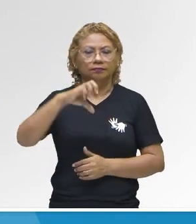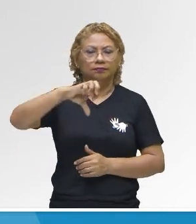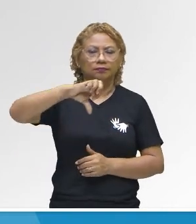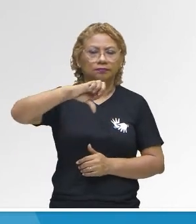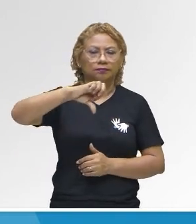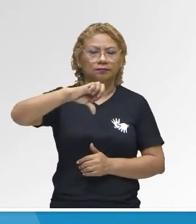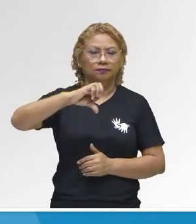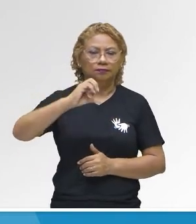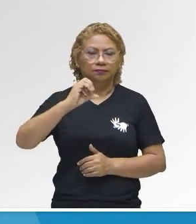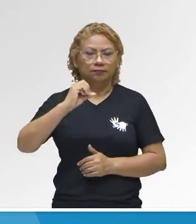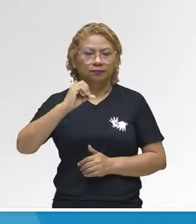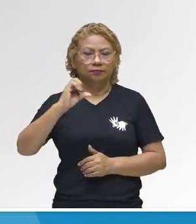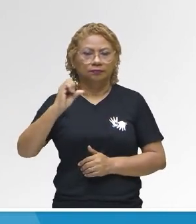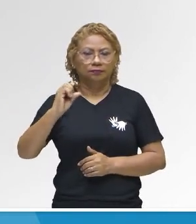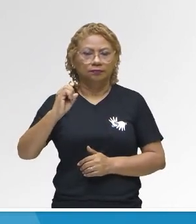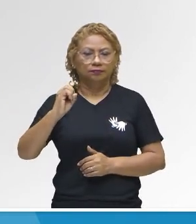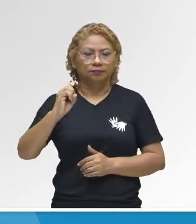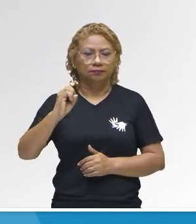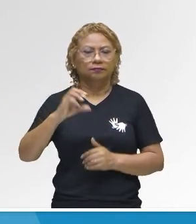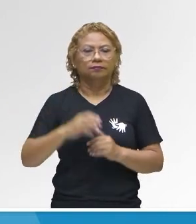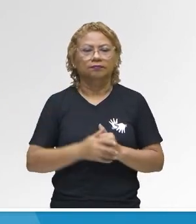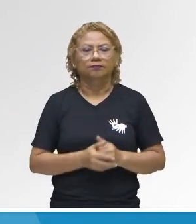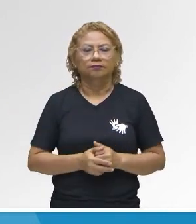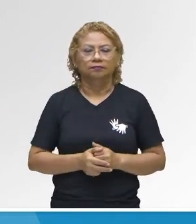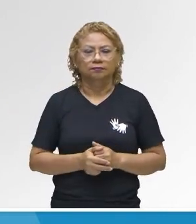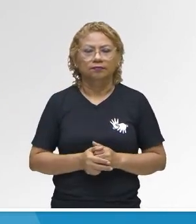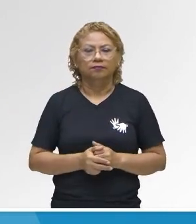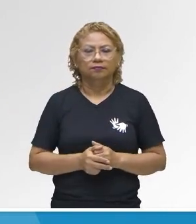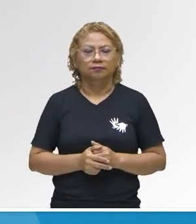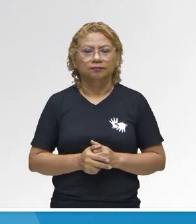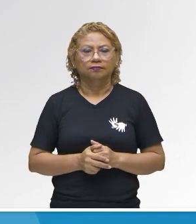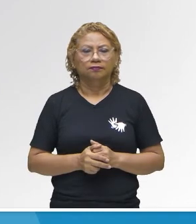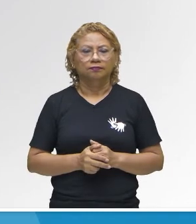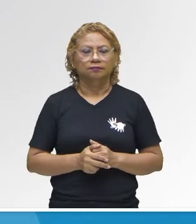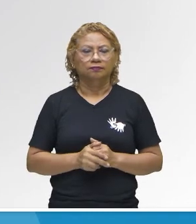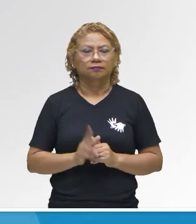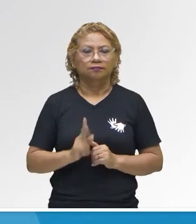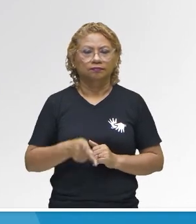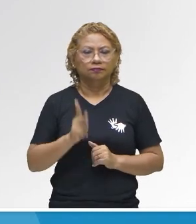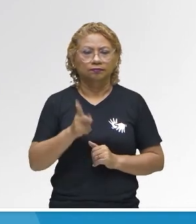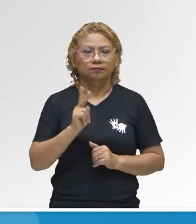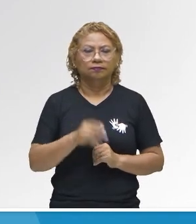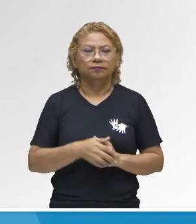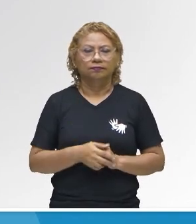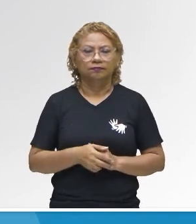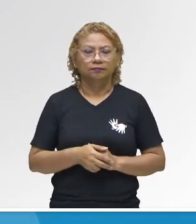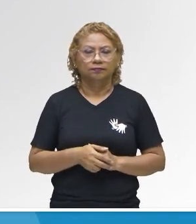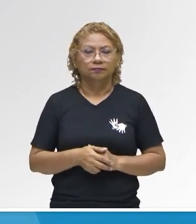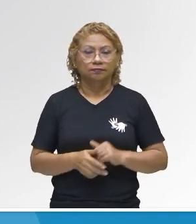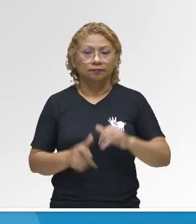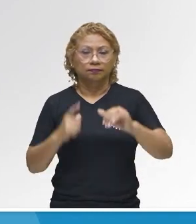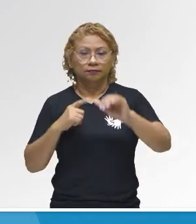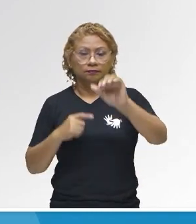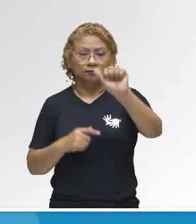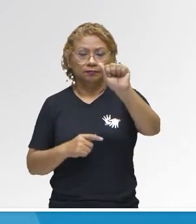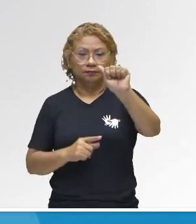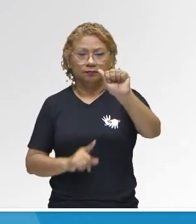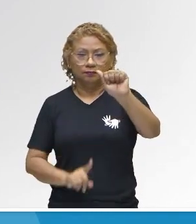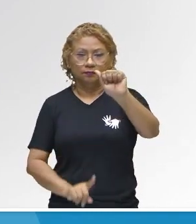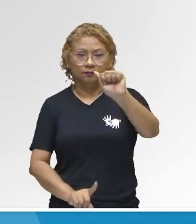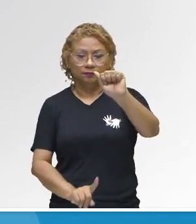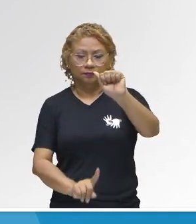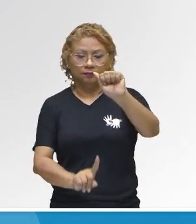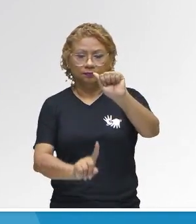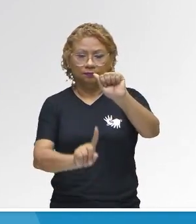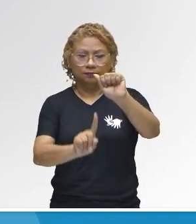aqui eu tenho AB, um segmento AB, tudo bem? E esse segmento de reta AB,